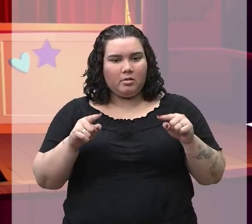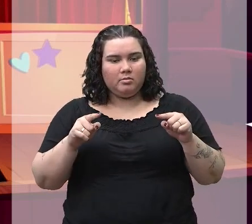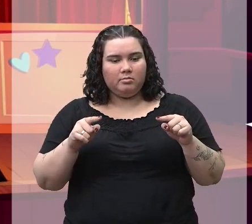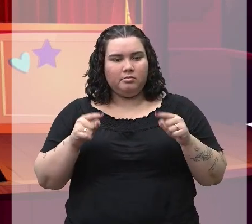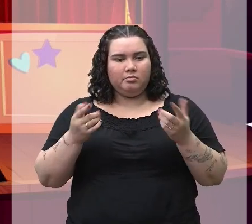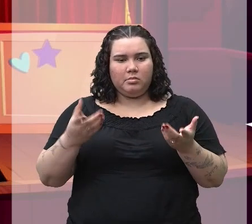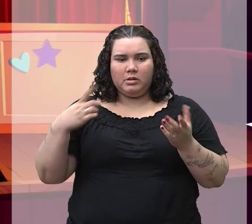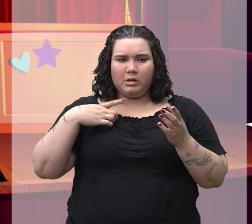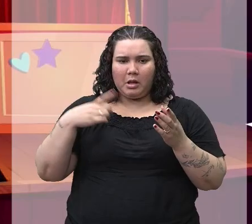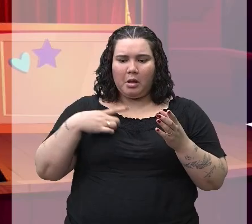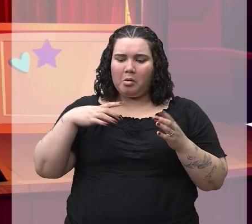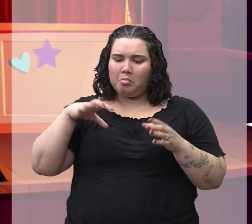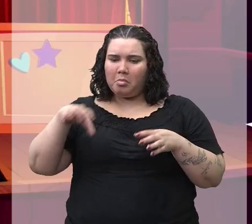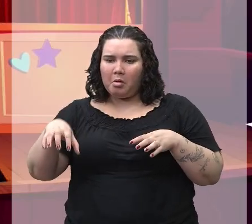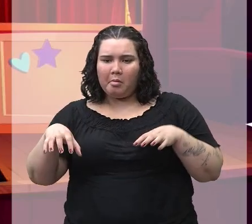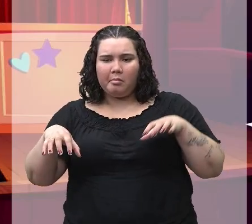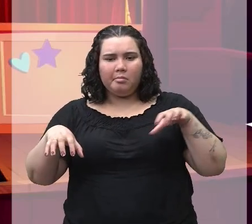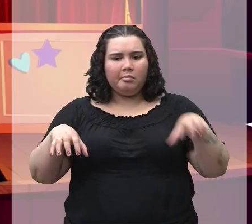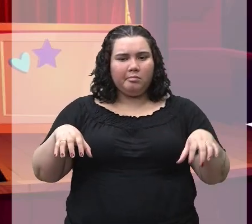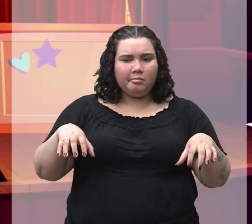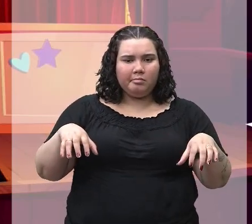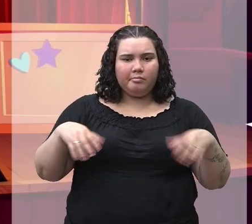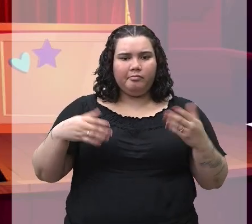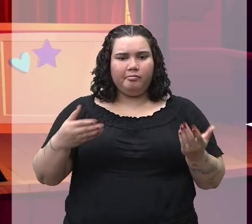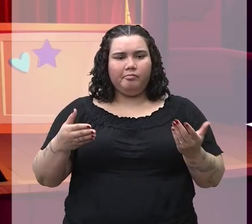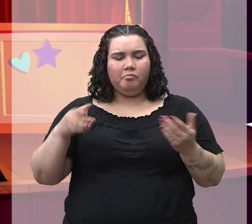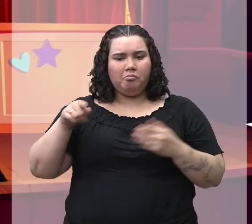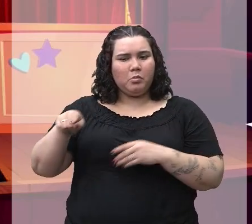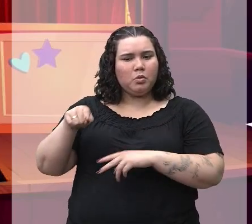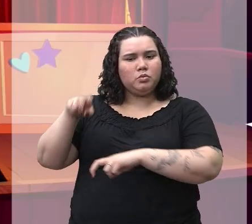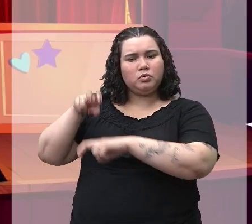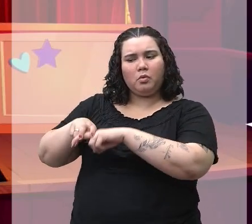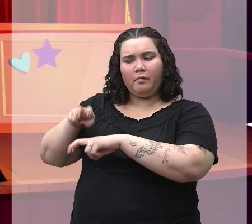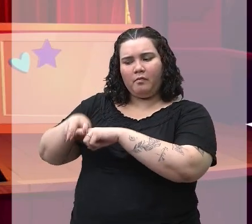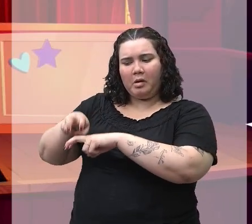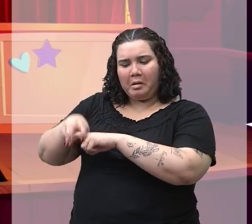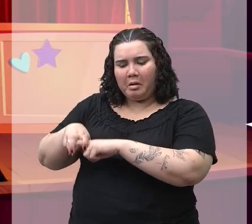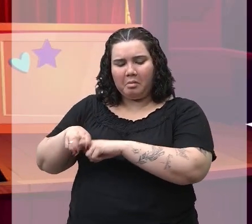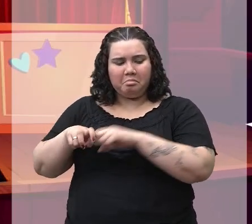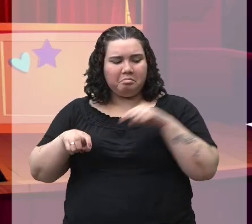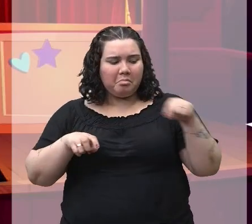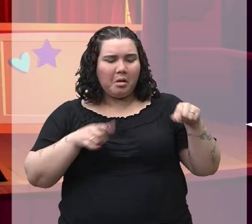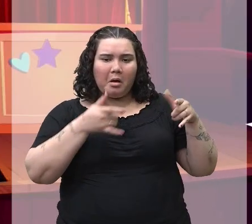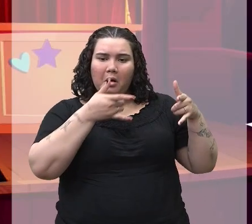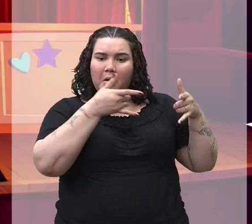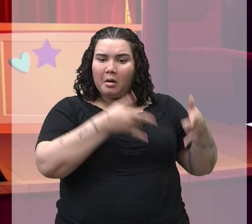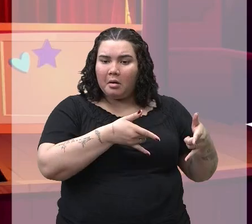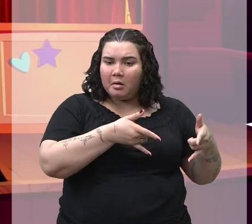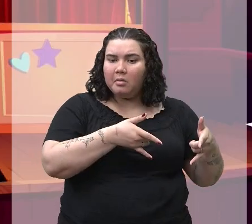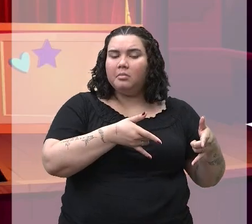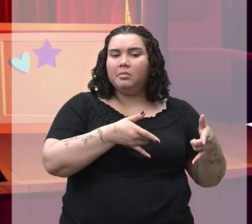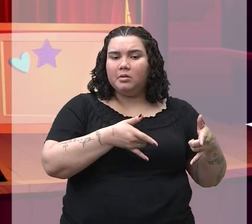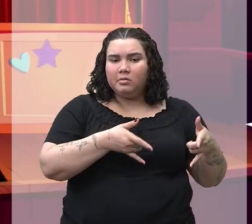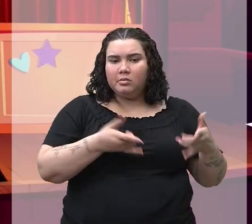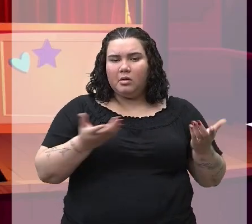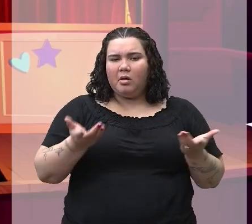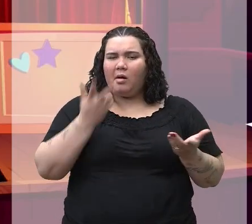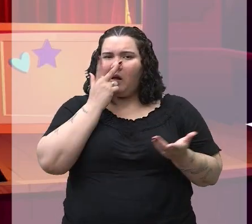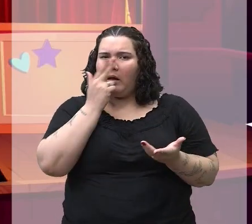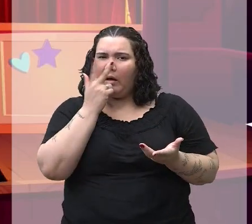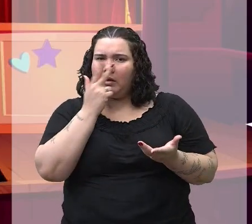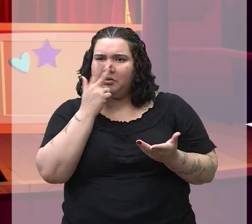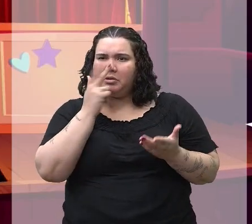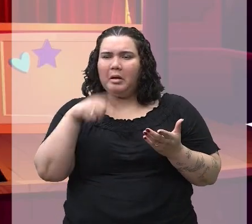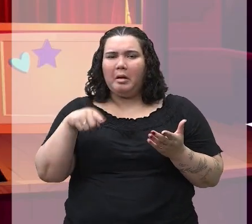alguns elementos aqui? Olha, tem uma poltrona, tem uma cama. Acho que seria uma cena de quê? Acho que de